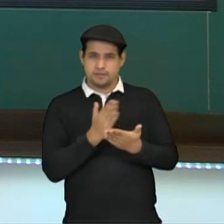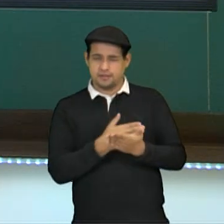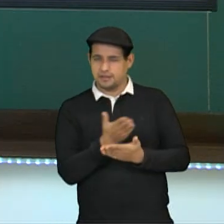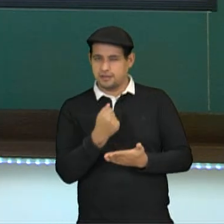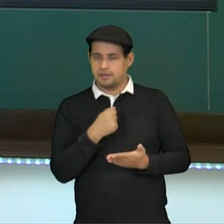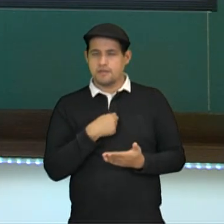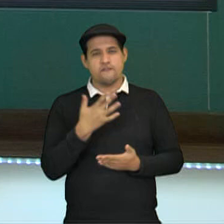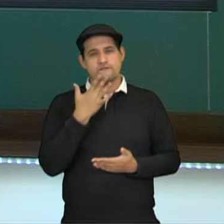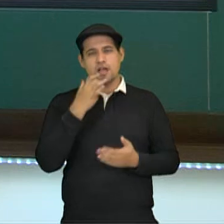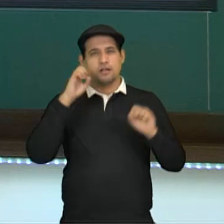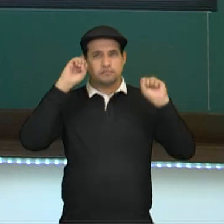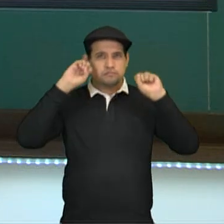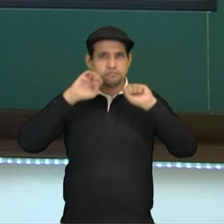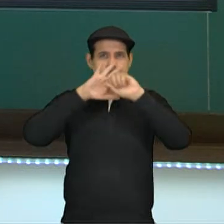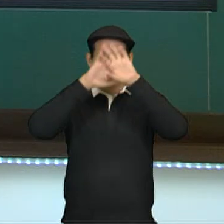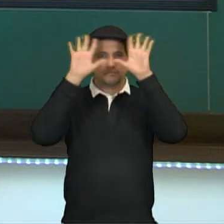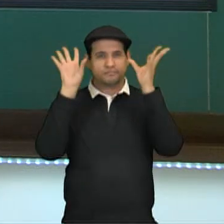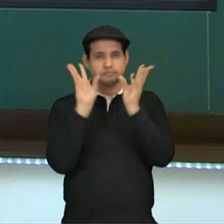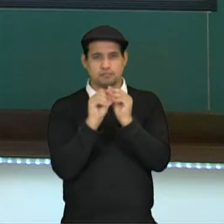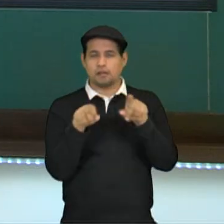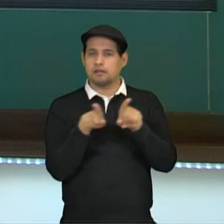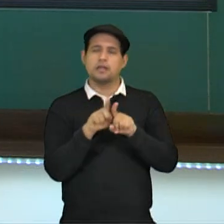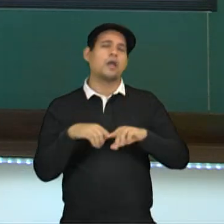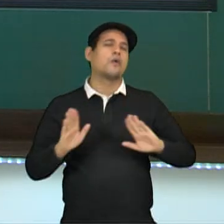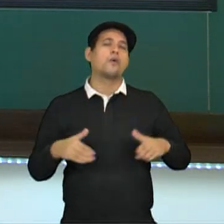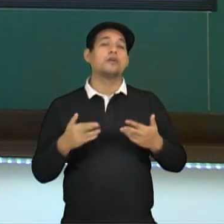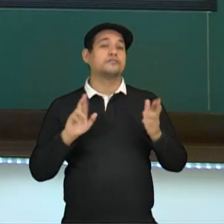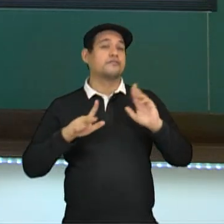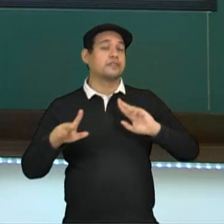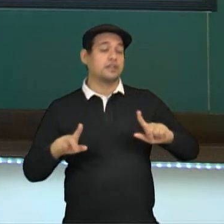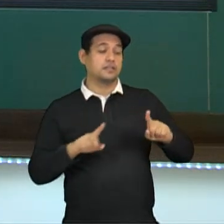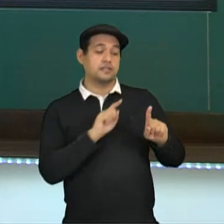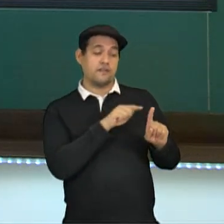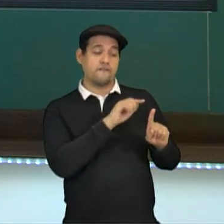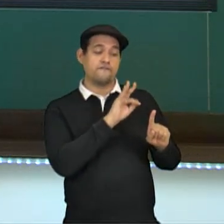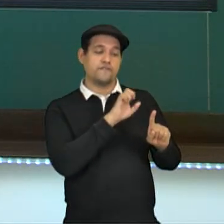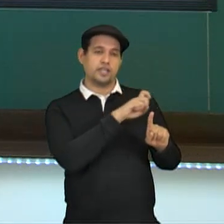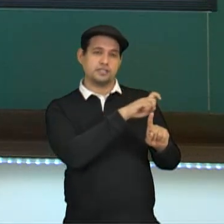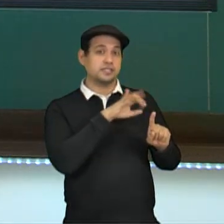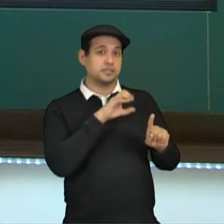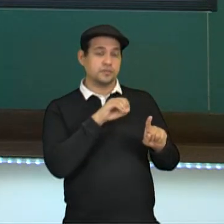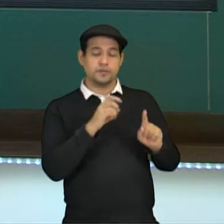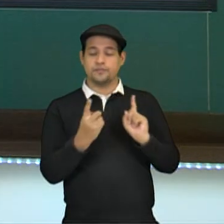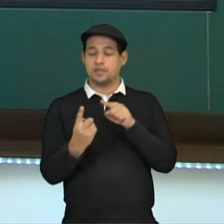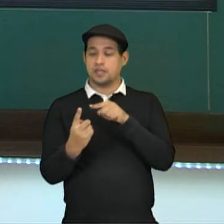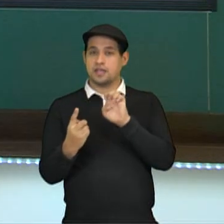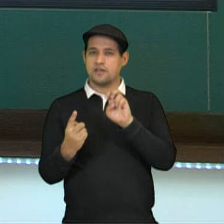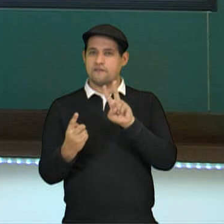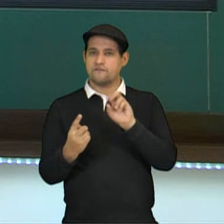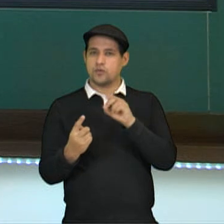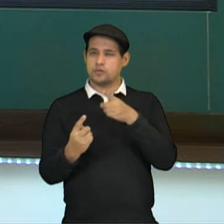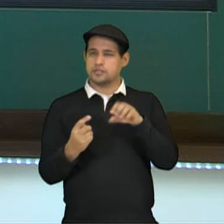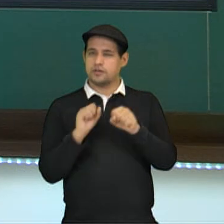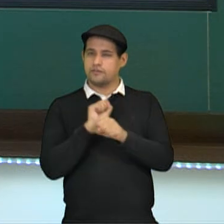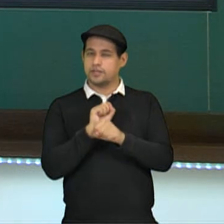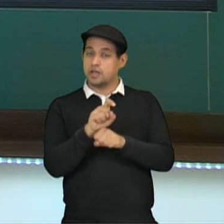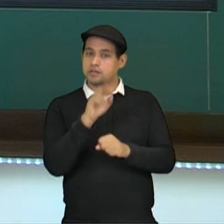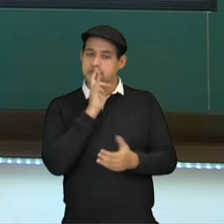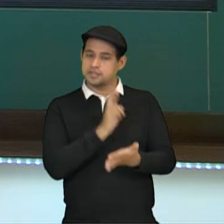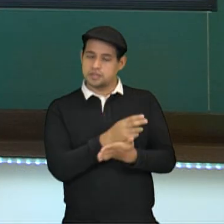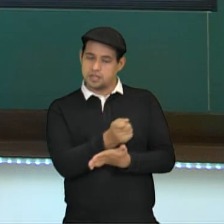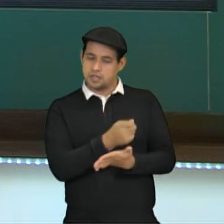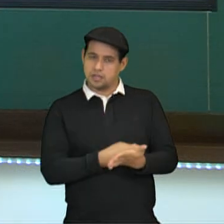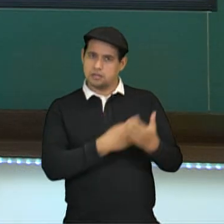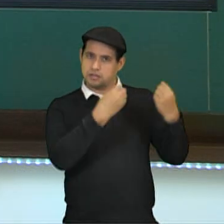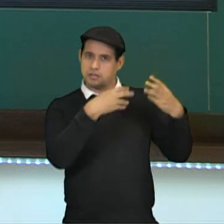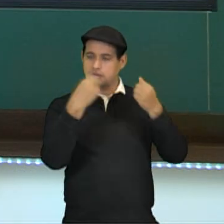então, para ficar bem claro e bem resumidinho qual a diferença entre fixismo e evolucionismo? Então, vou dar um tempinho para que você